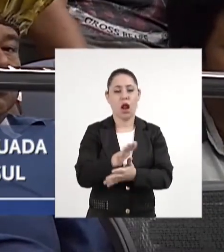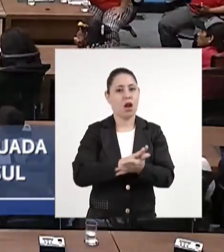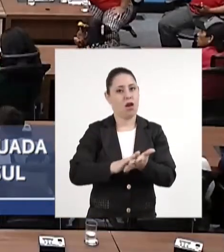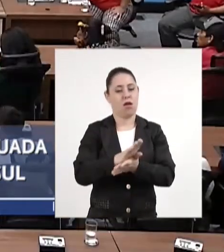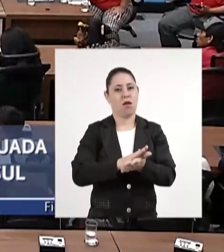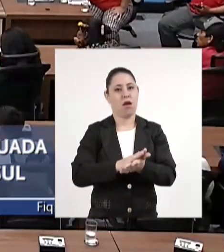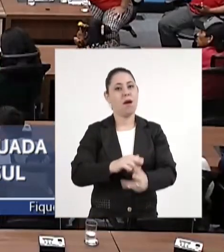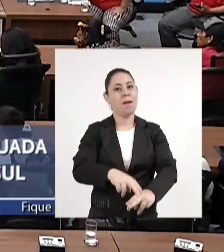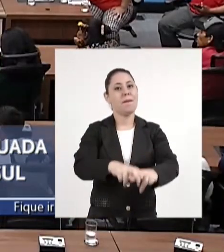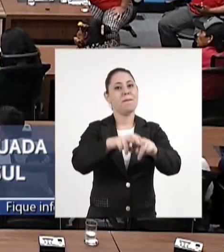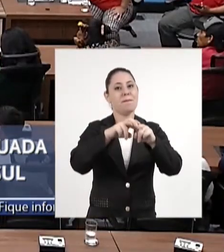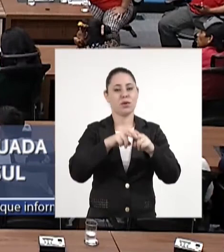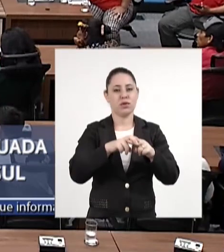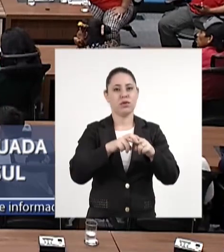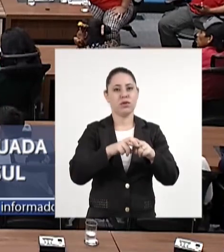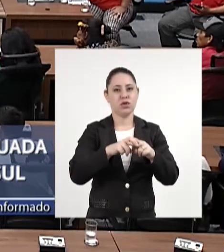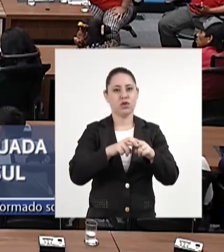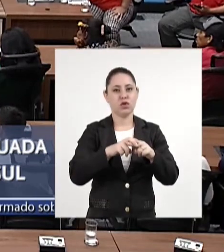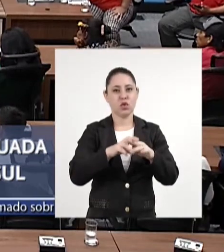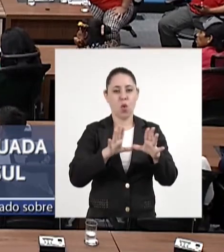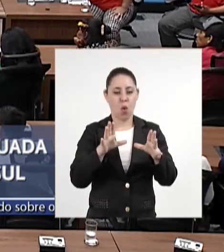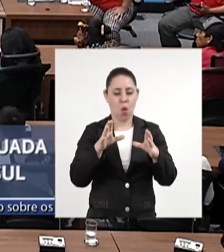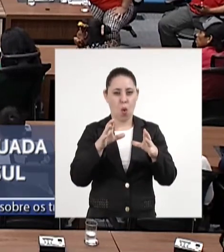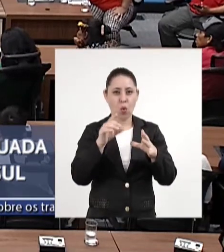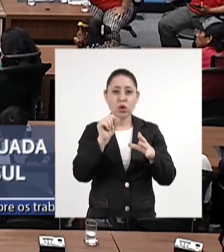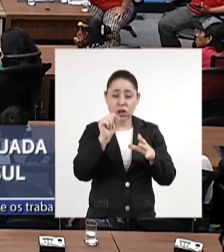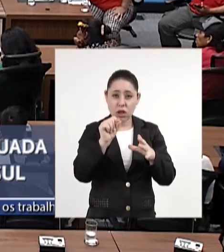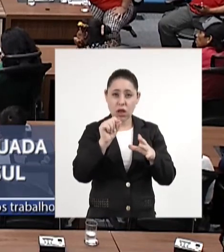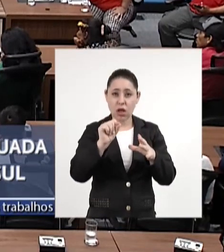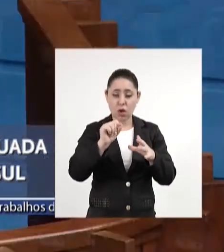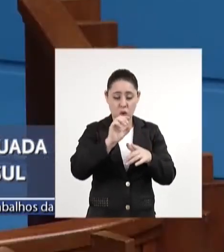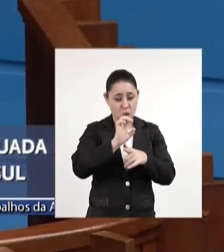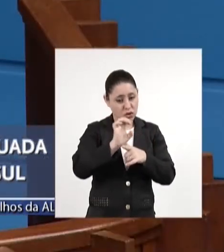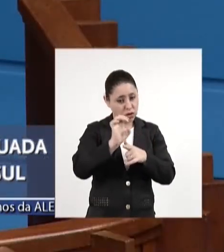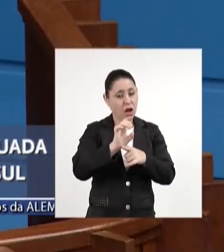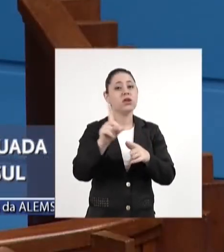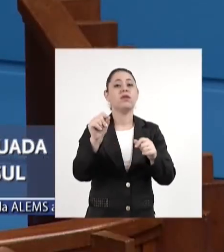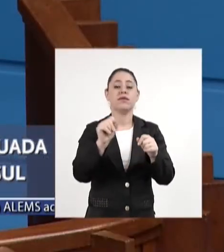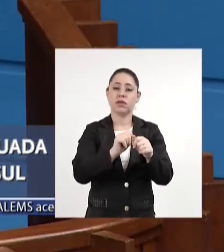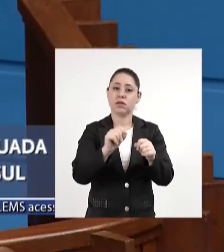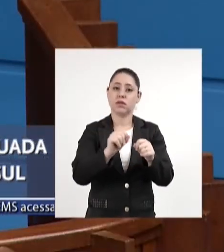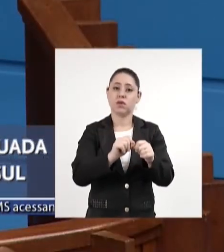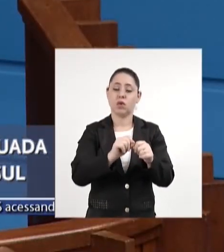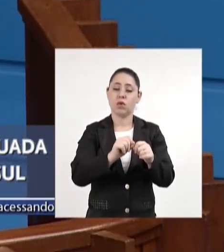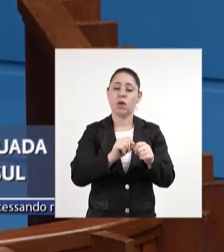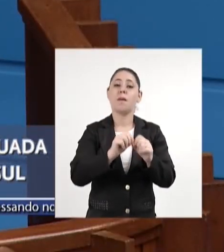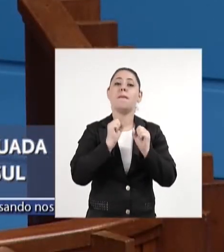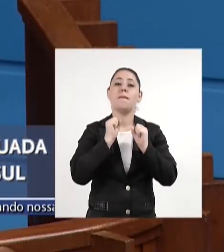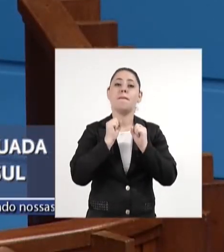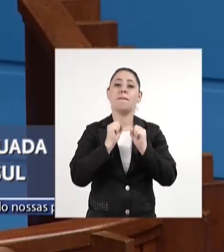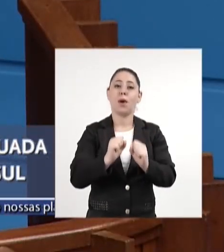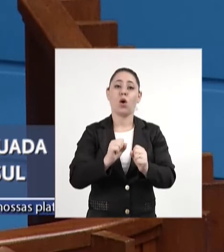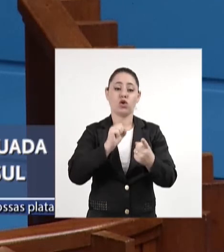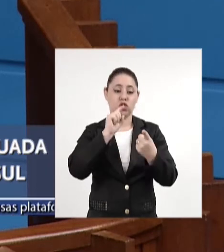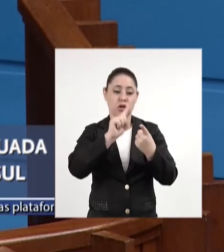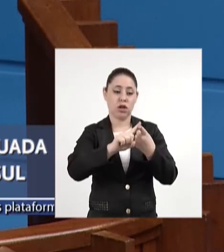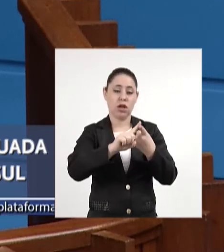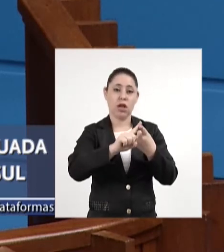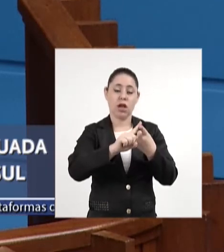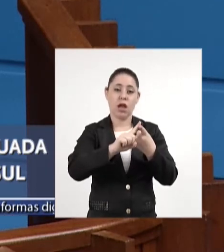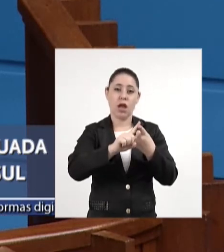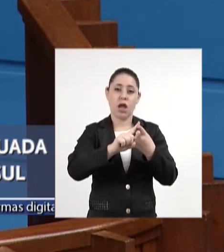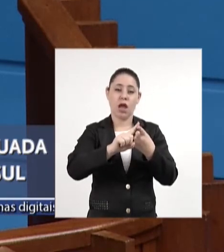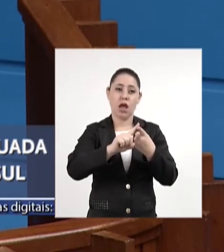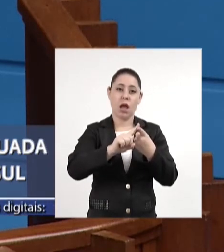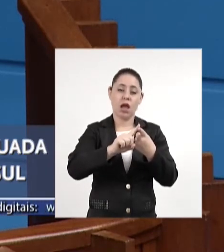portanto, essas condutas que o Estado vem adotando pode configurar improbidade